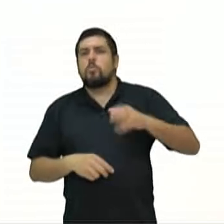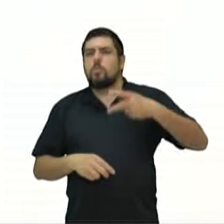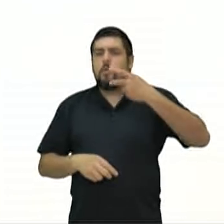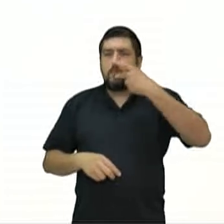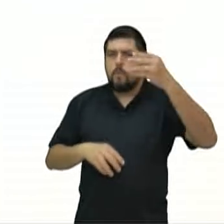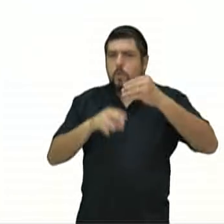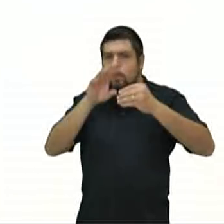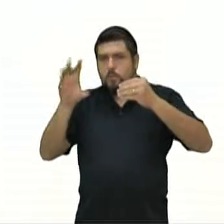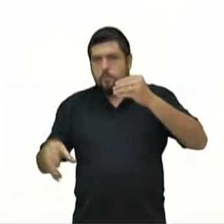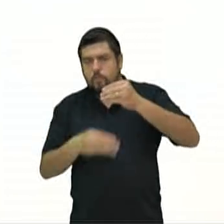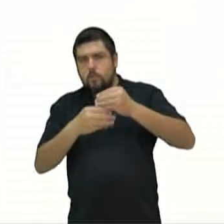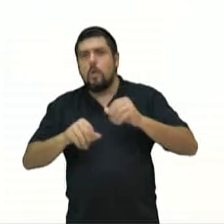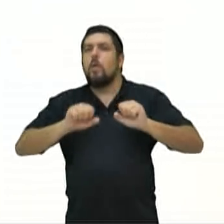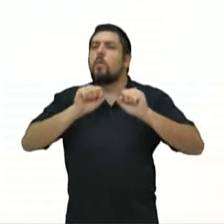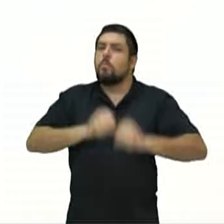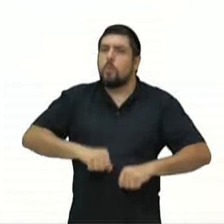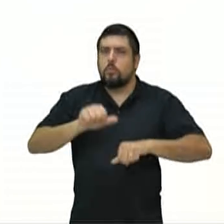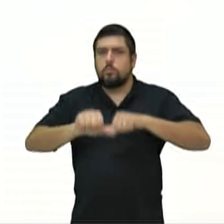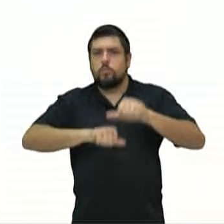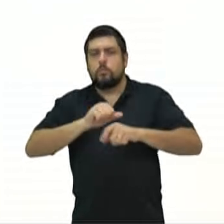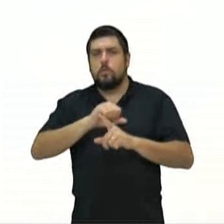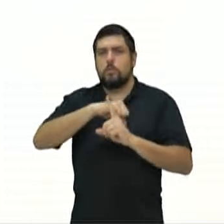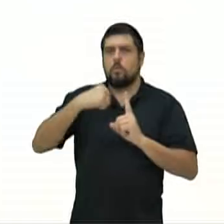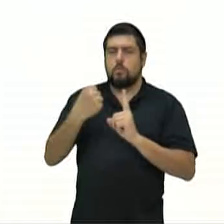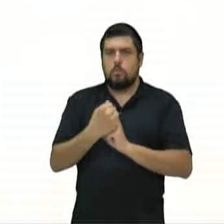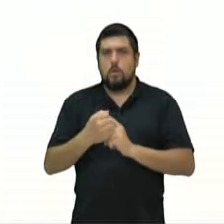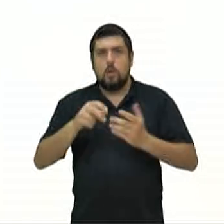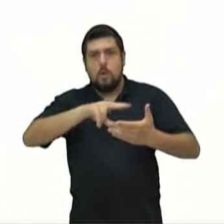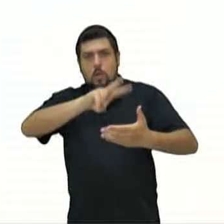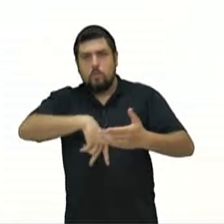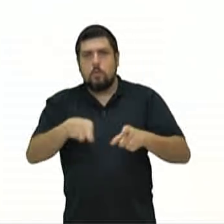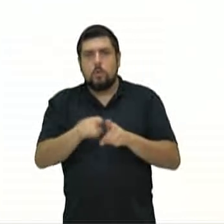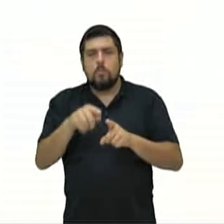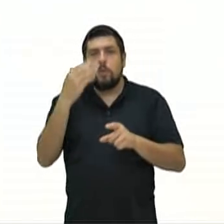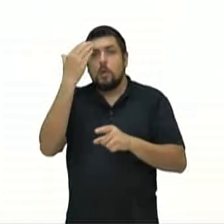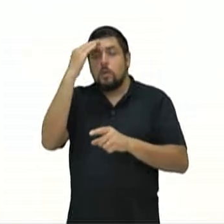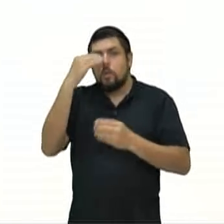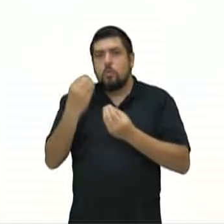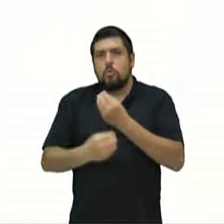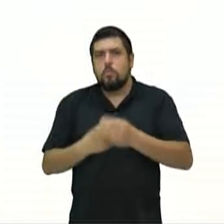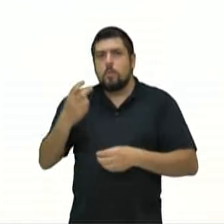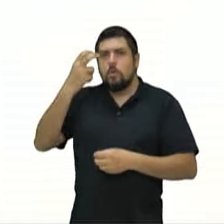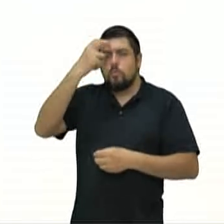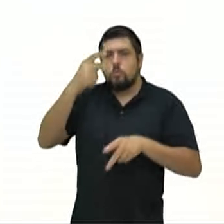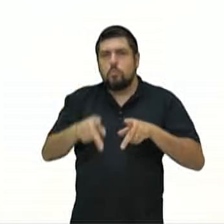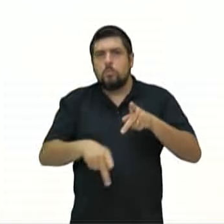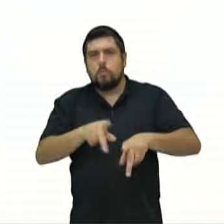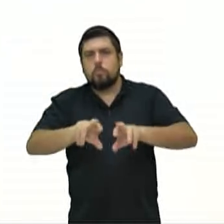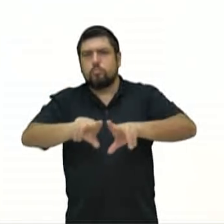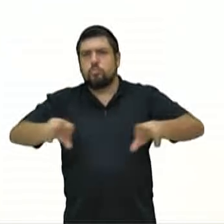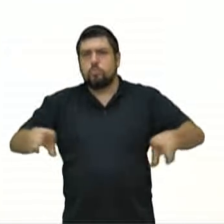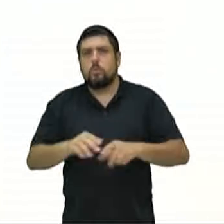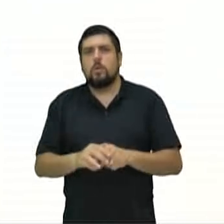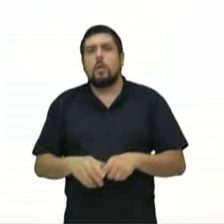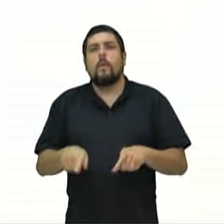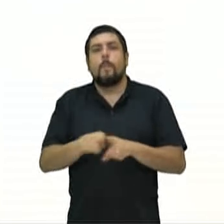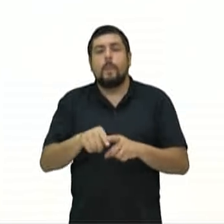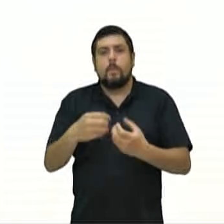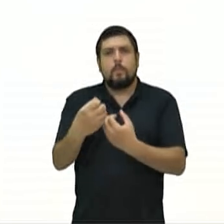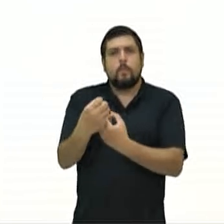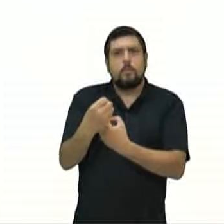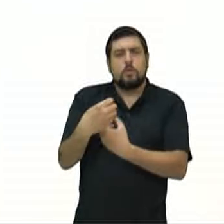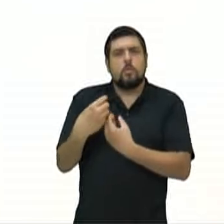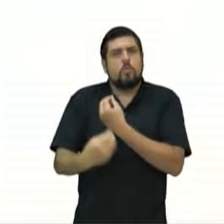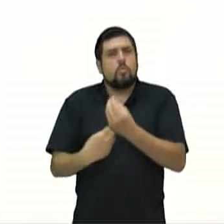de transformação social. Leitura proporciona o entendimento de culturas e povos diversos. Ensina o homem o seu